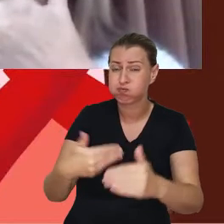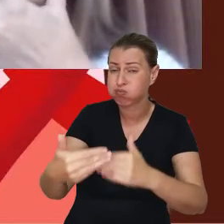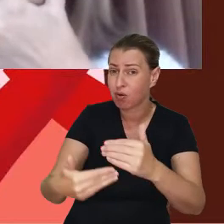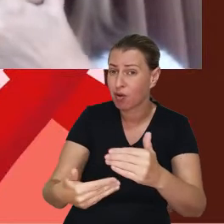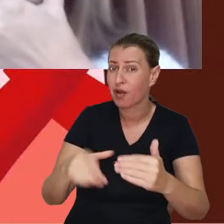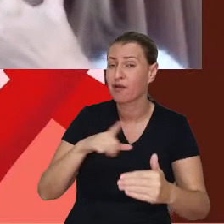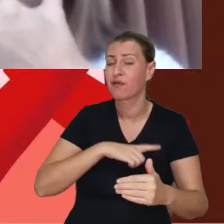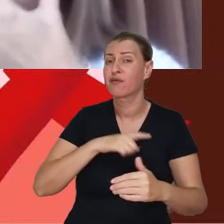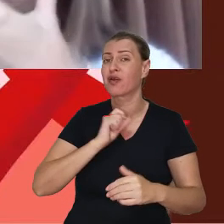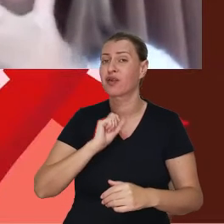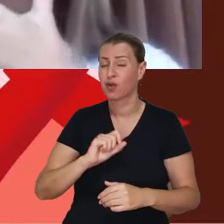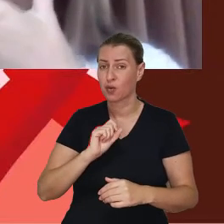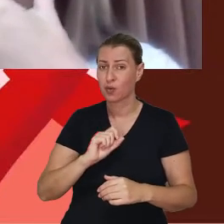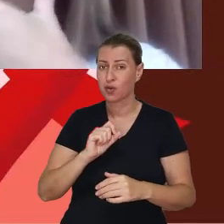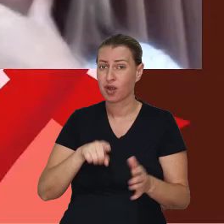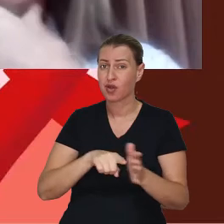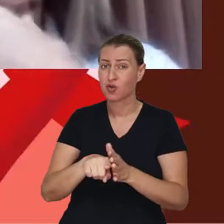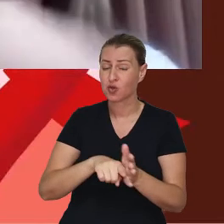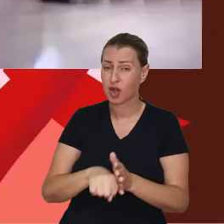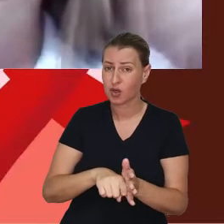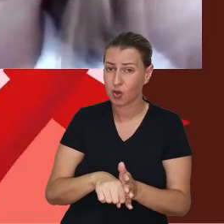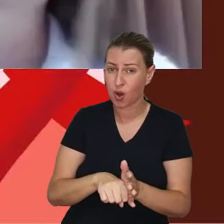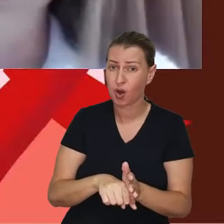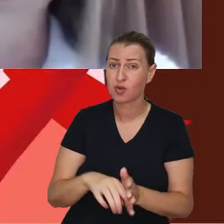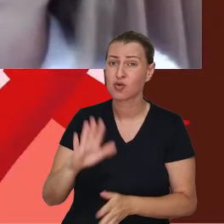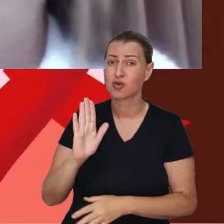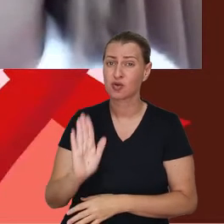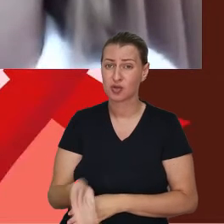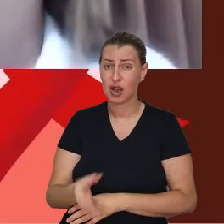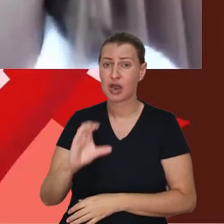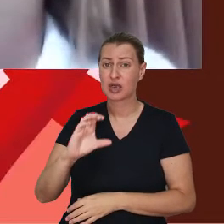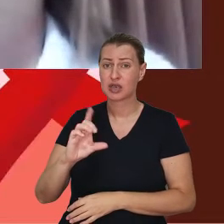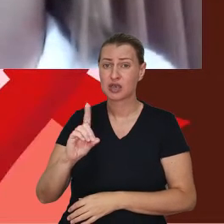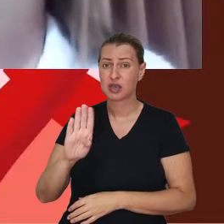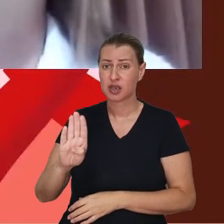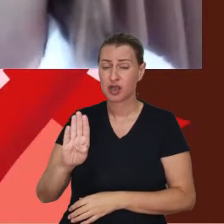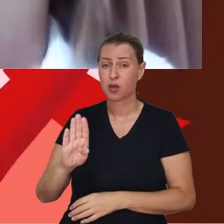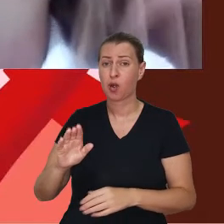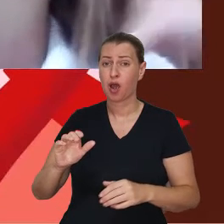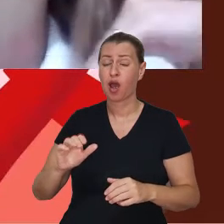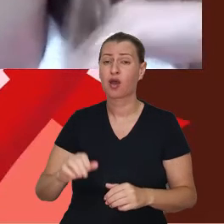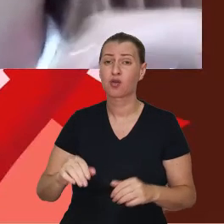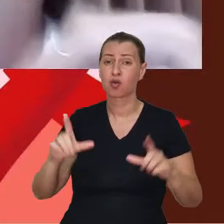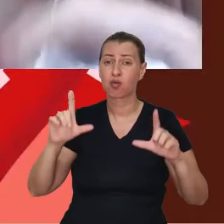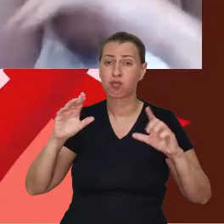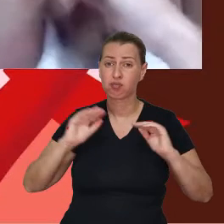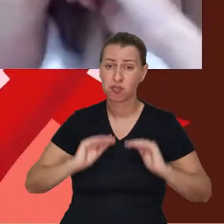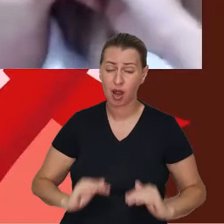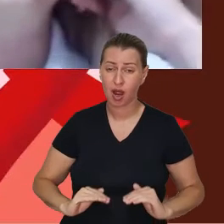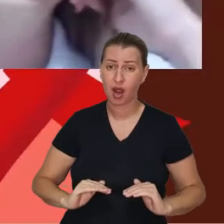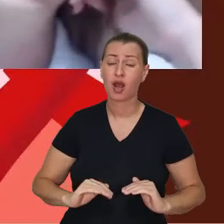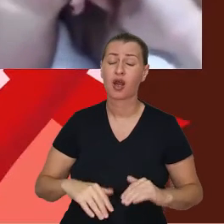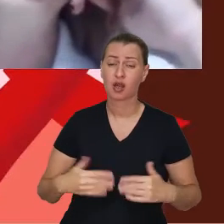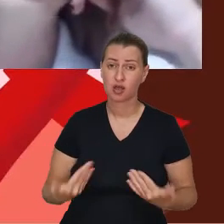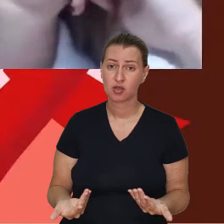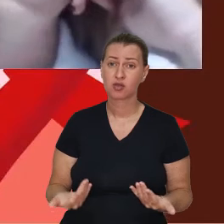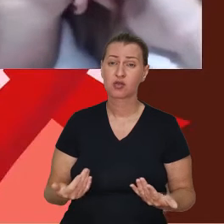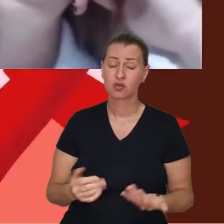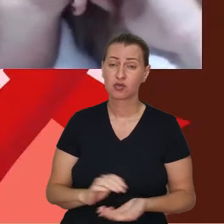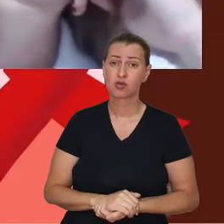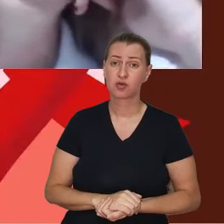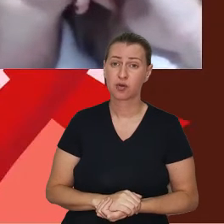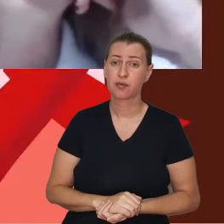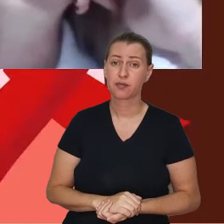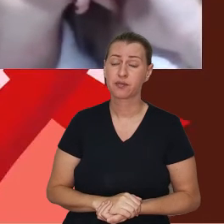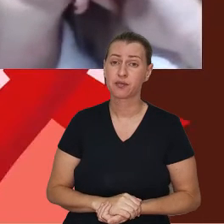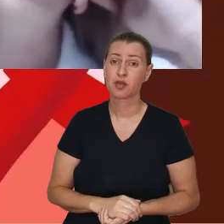surgir em diagnósticos já com CD4 mais baixo, né, com uma imunossupressão em estágios mais avançados,